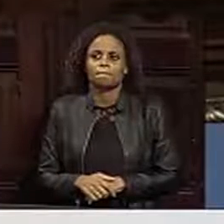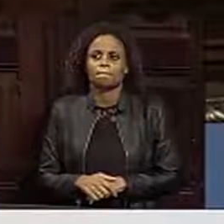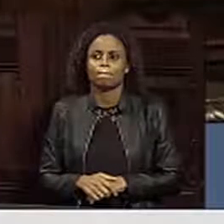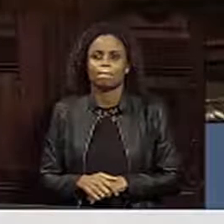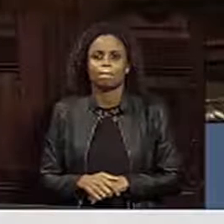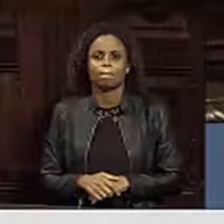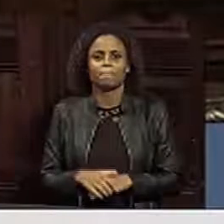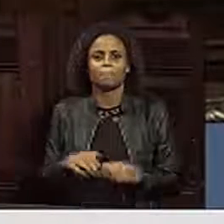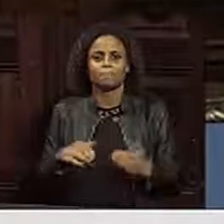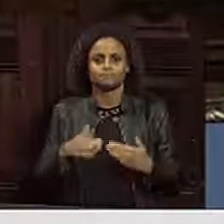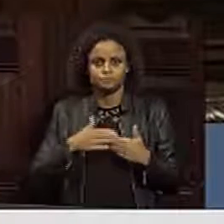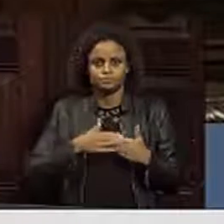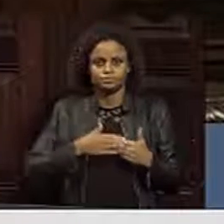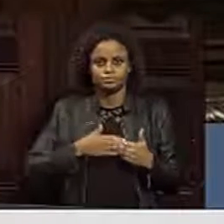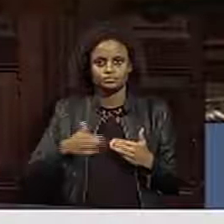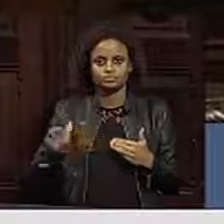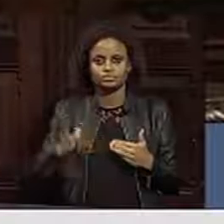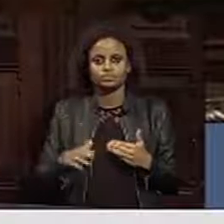Ao longo